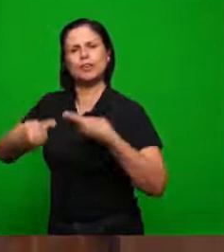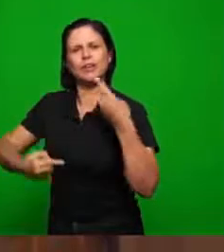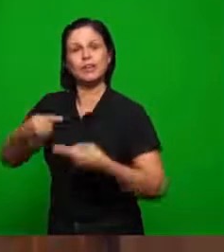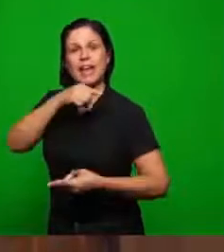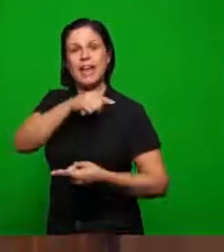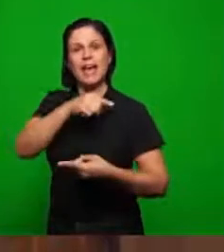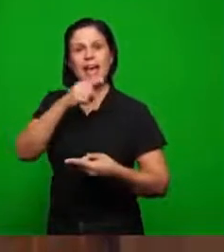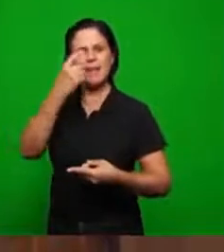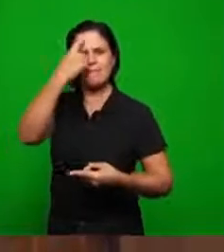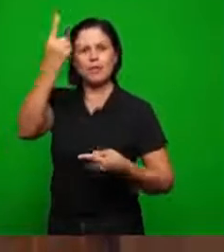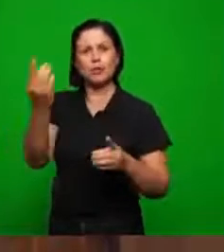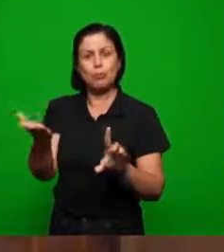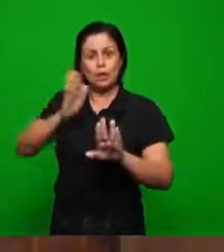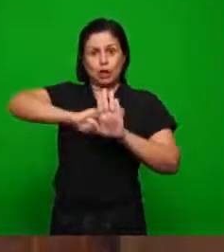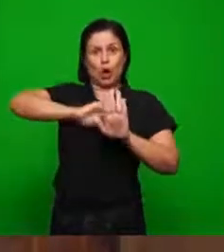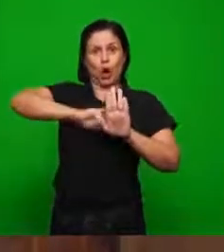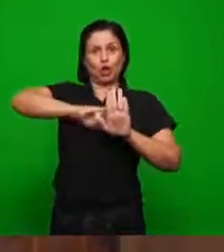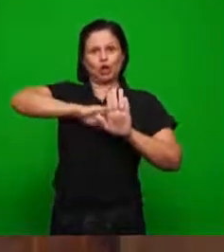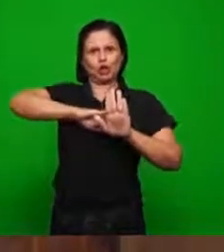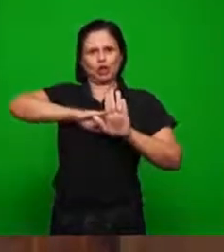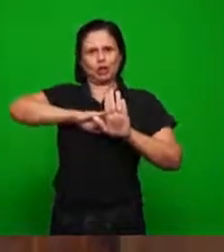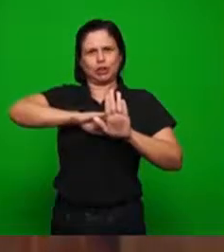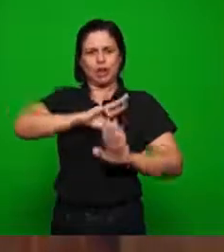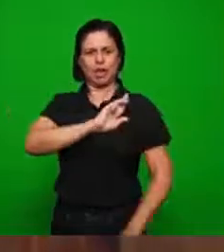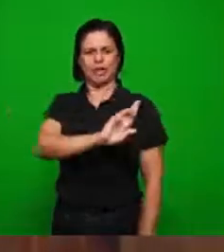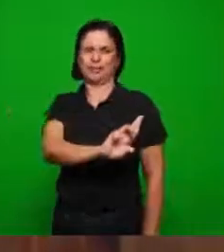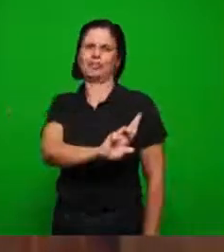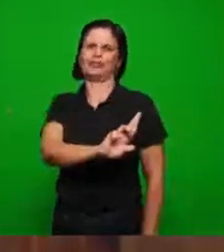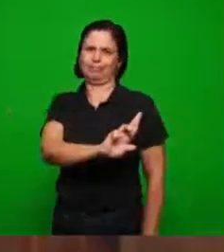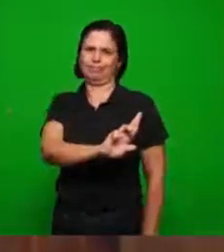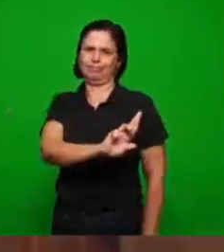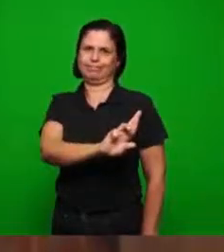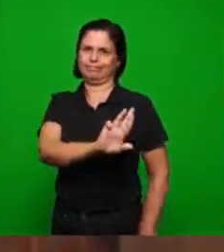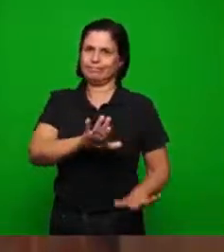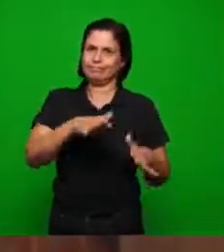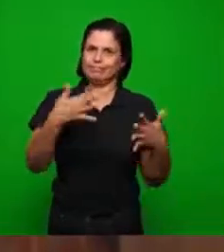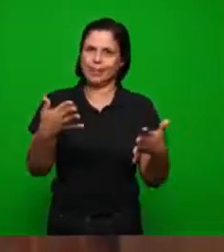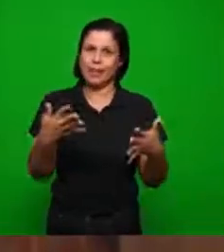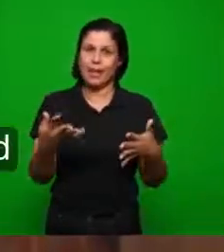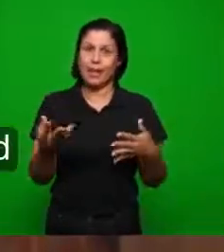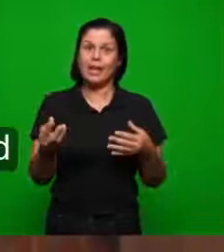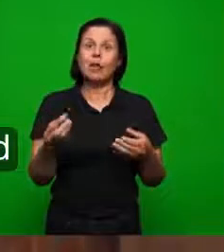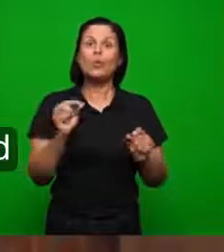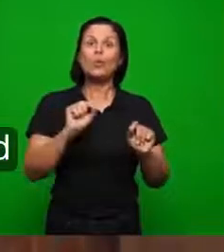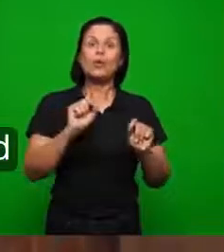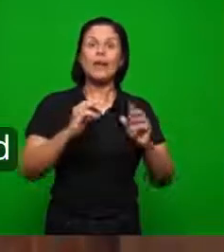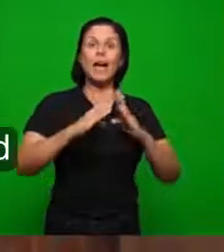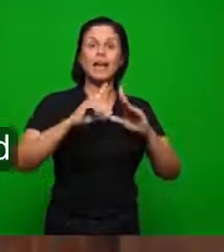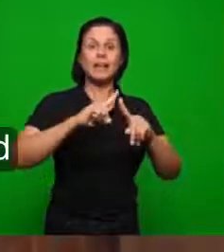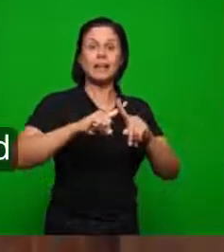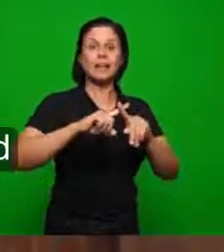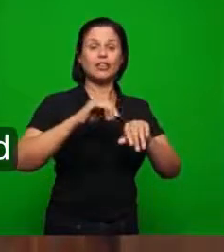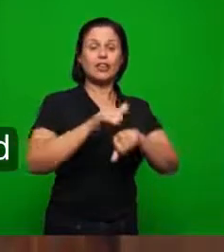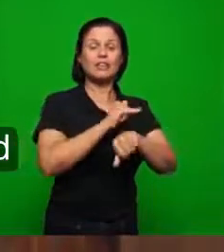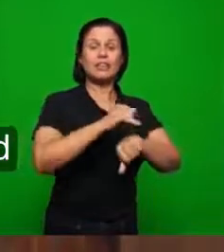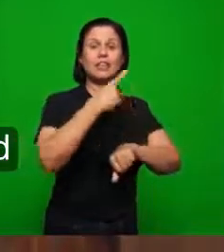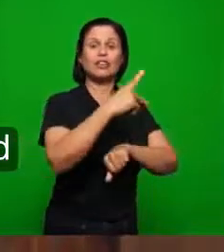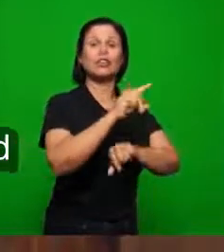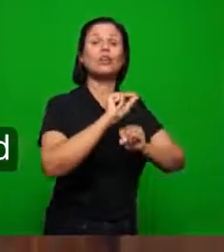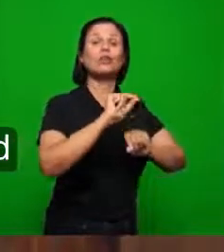de poder religioso. E para isso, ela coloca vários elementos, inclusive usa a filosofia para